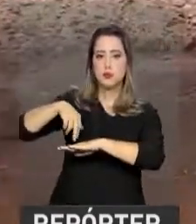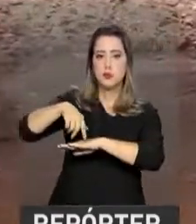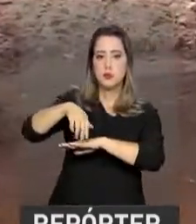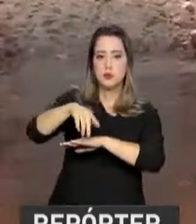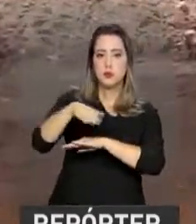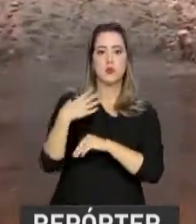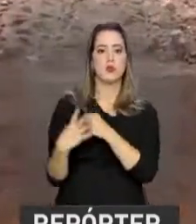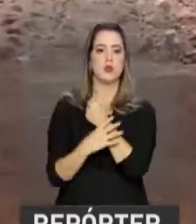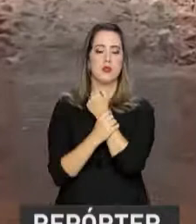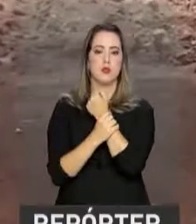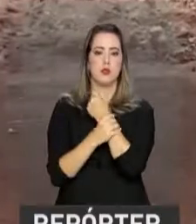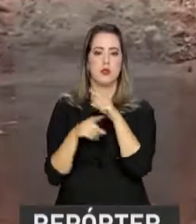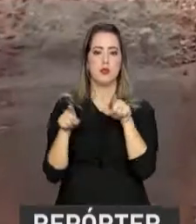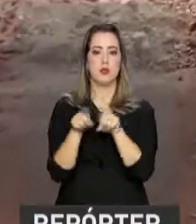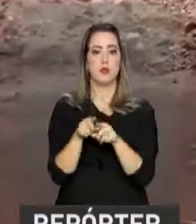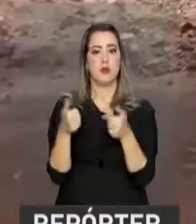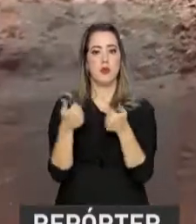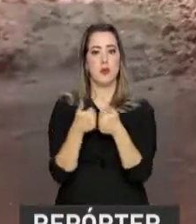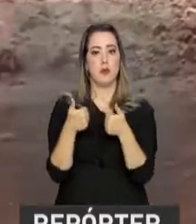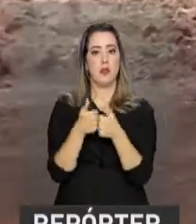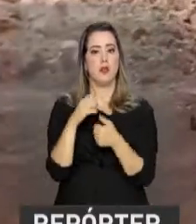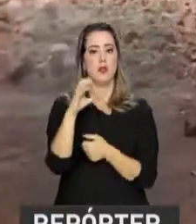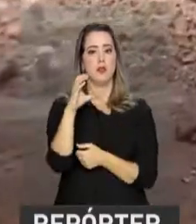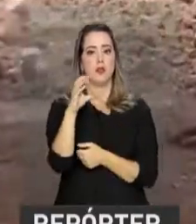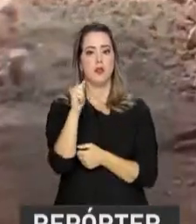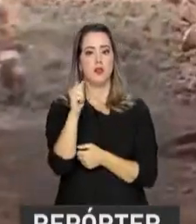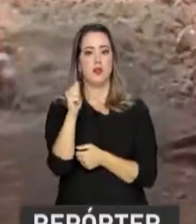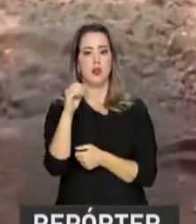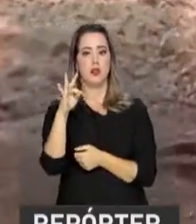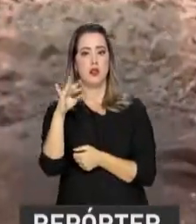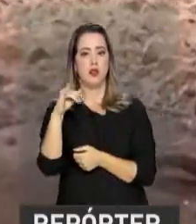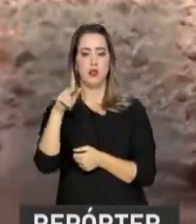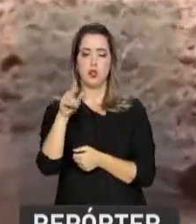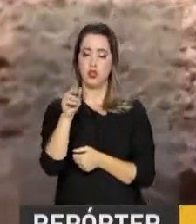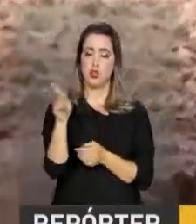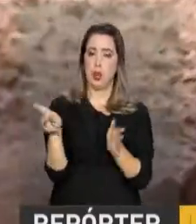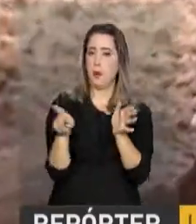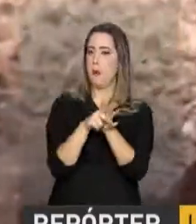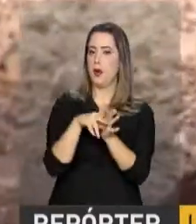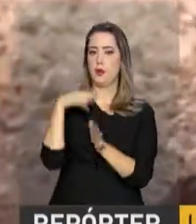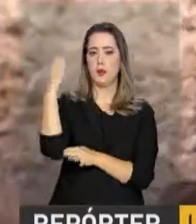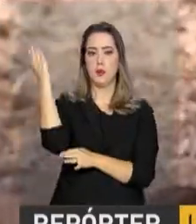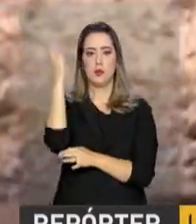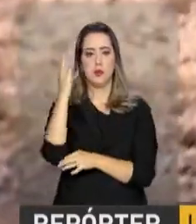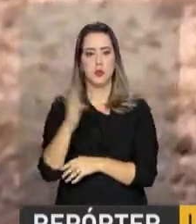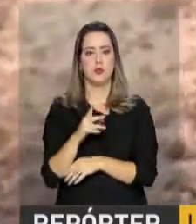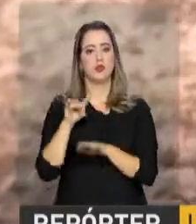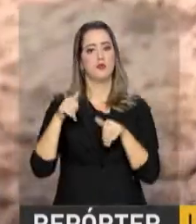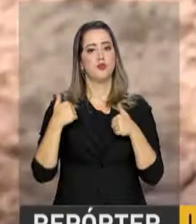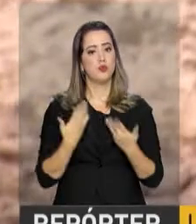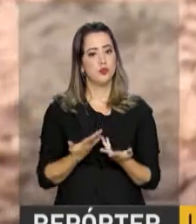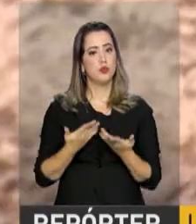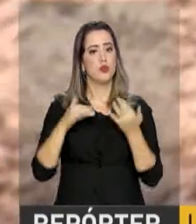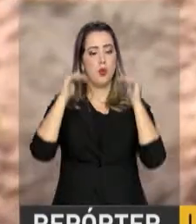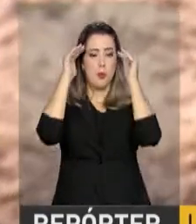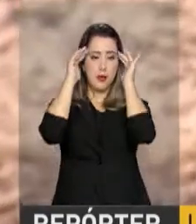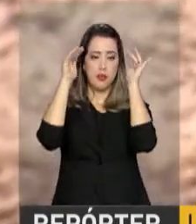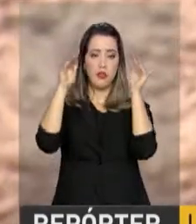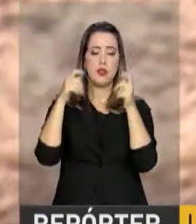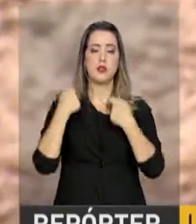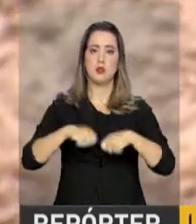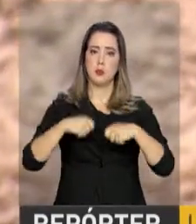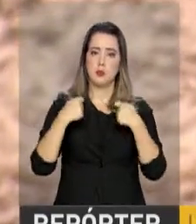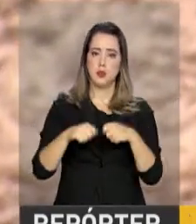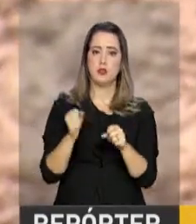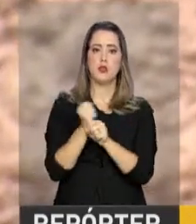está localizada na caatinga um bioma exclusivamente brasileiro ea solução cumprir uma exigência para